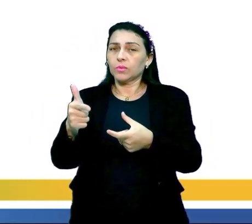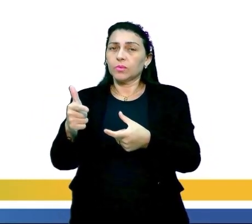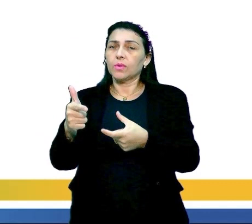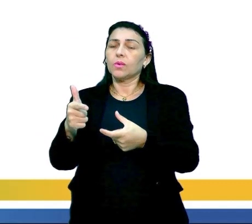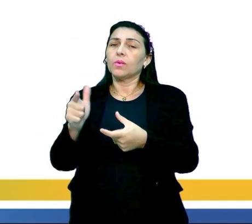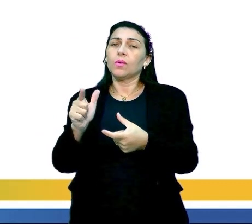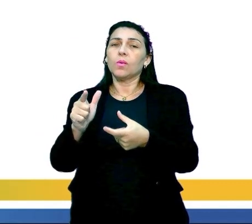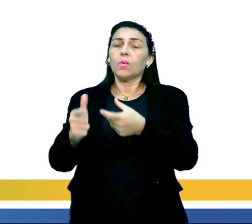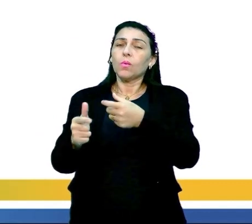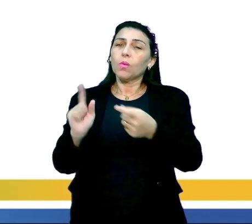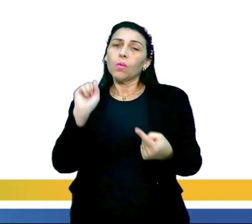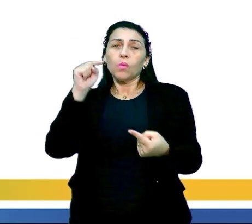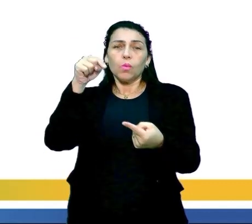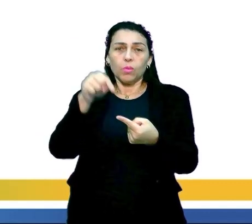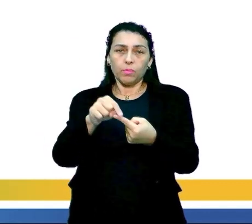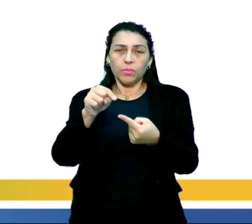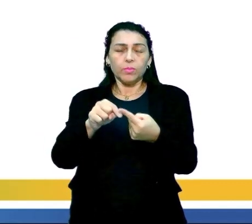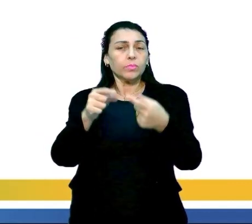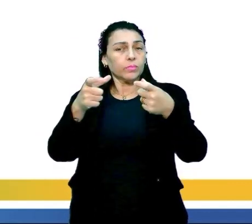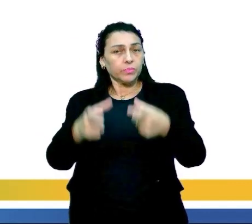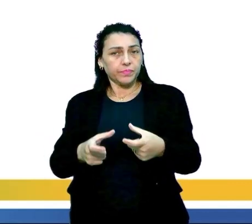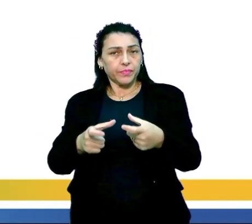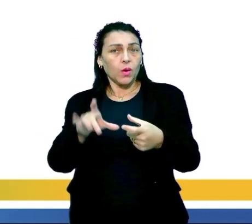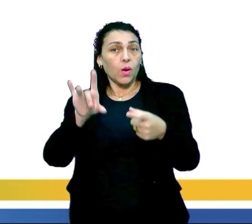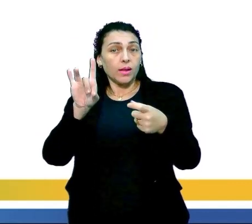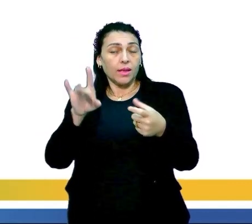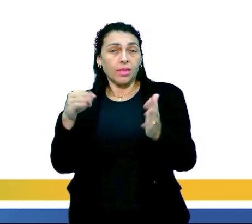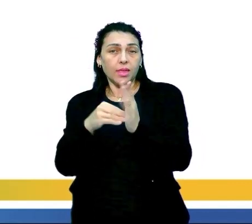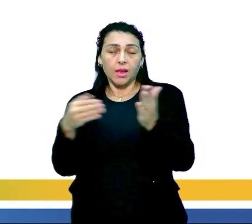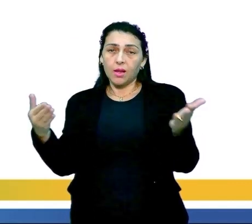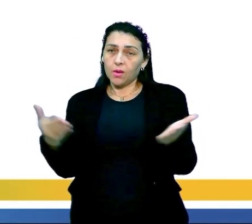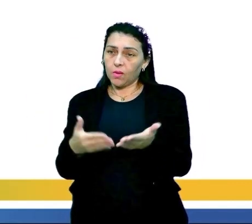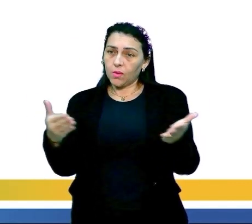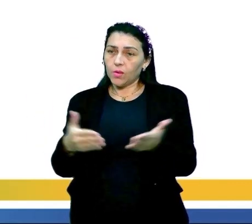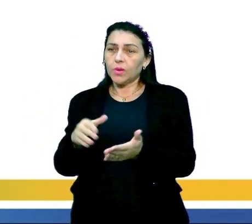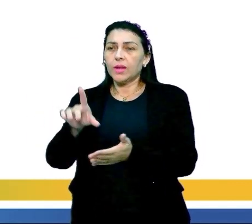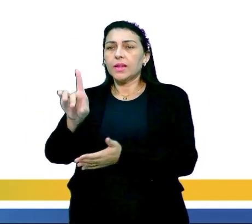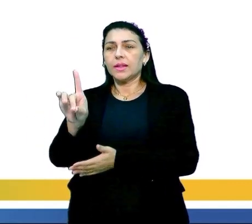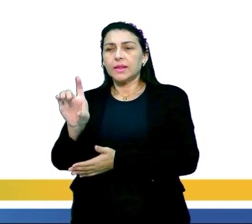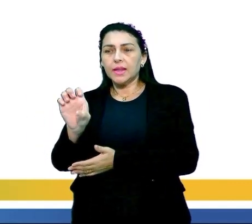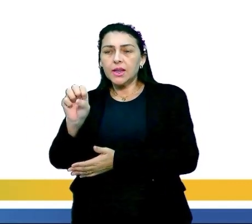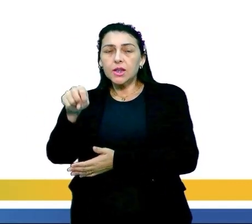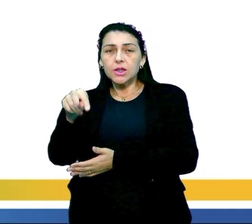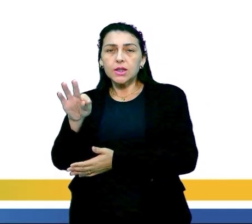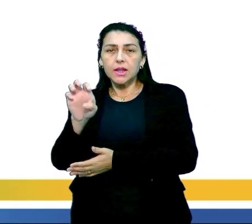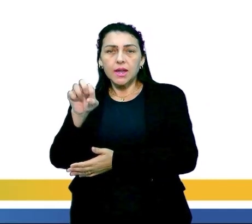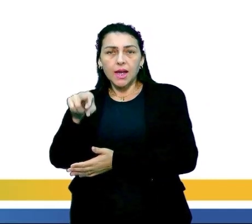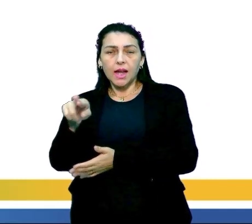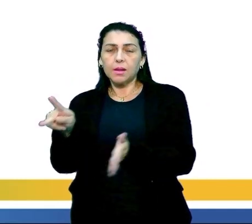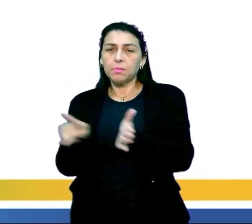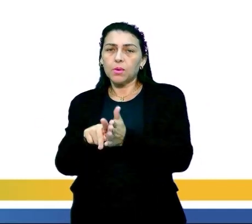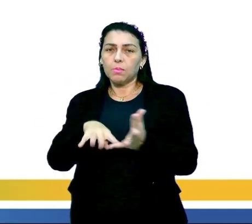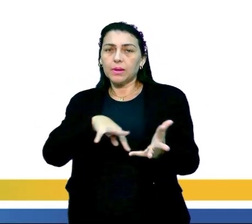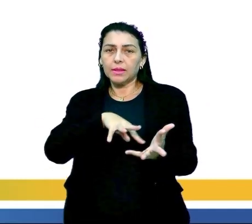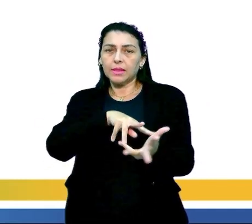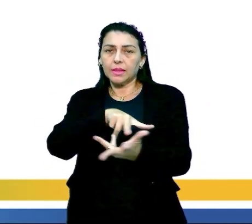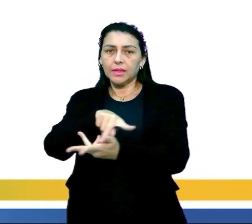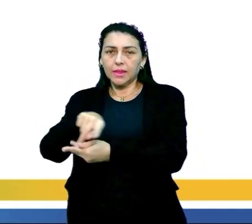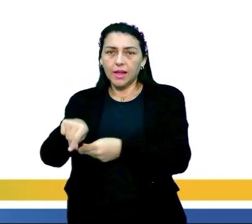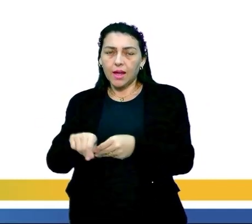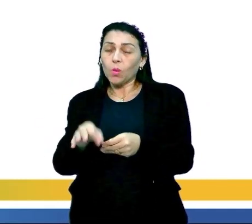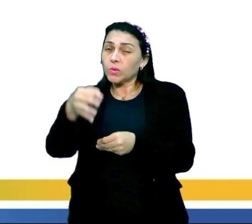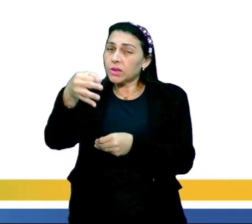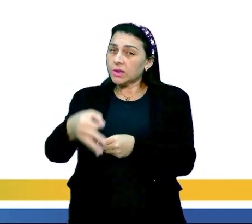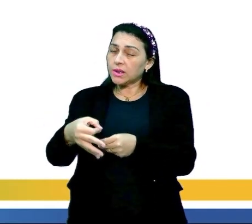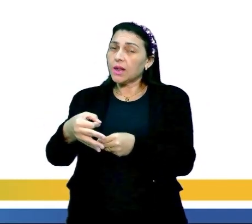e hostil. Somos ainda hoje uns desterrados em nossa terra. O certo é que